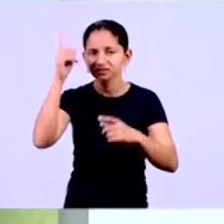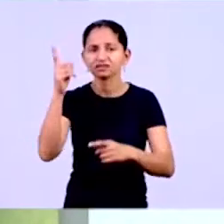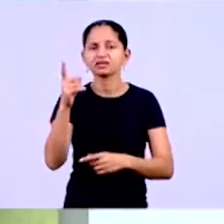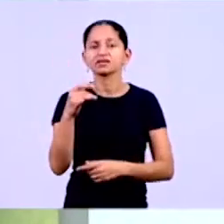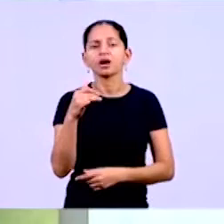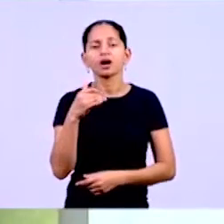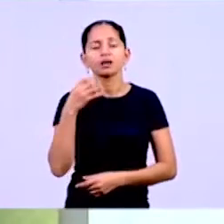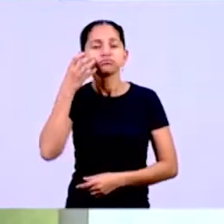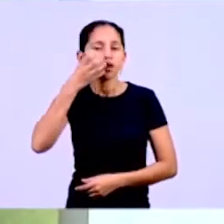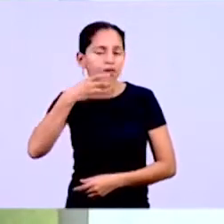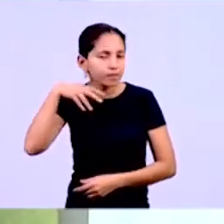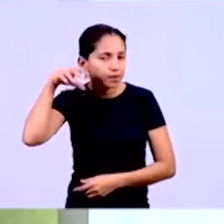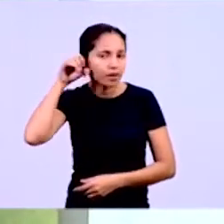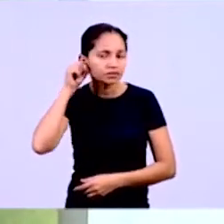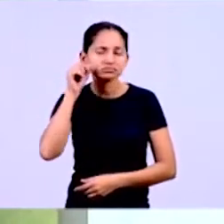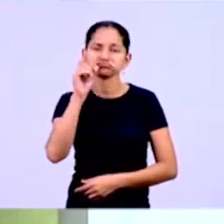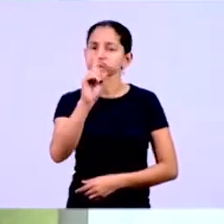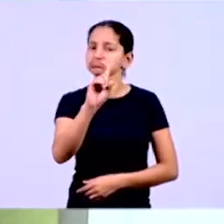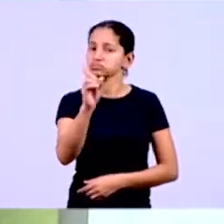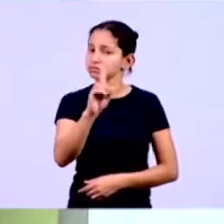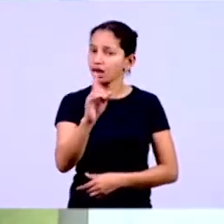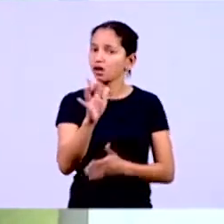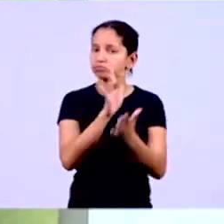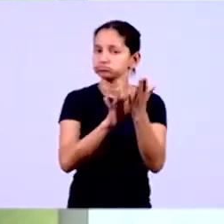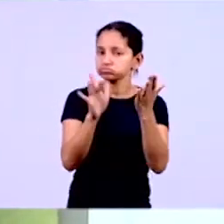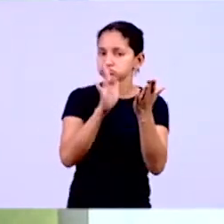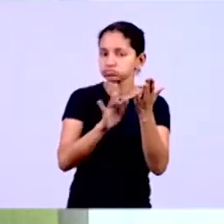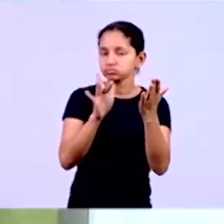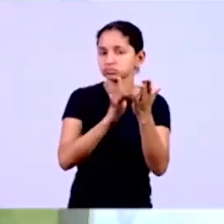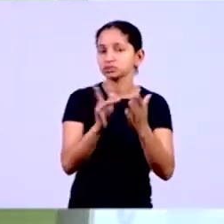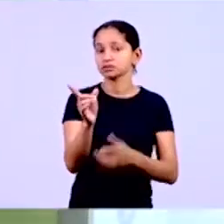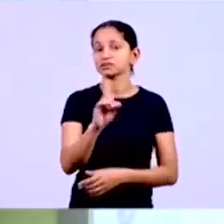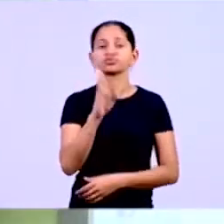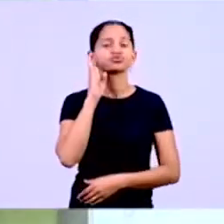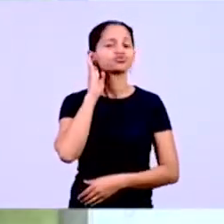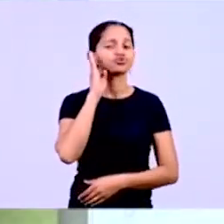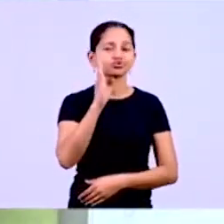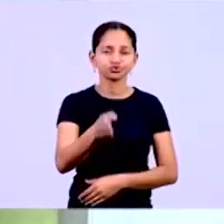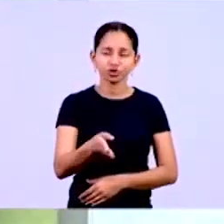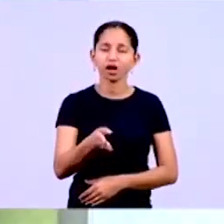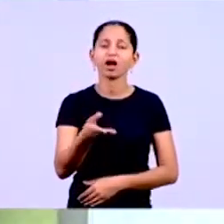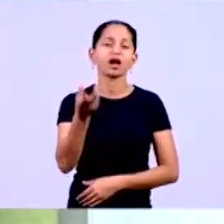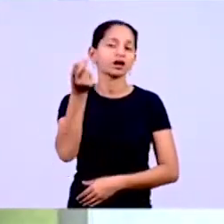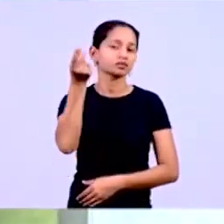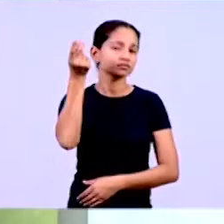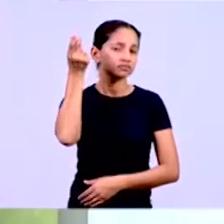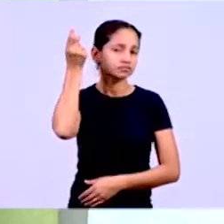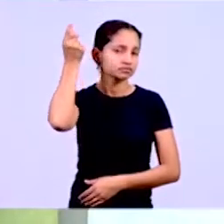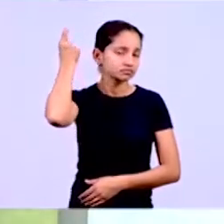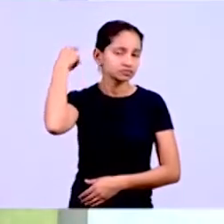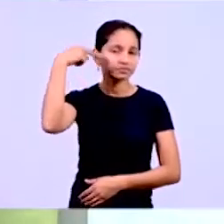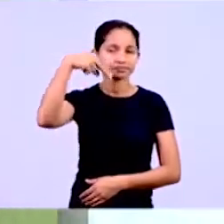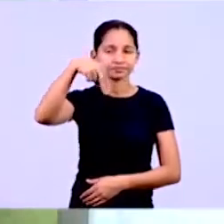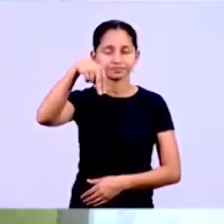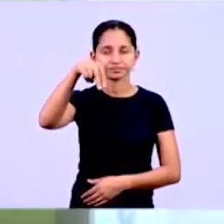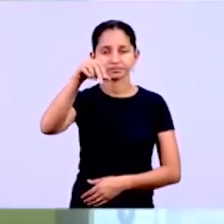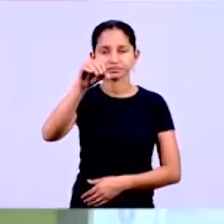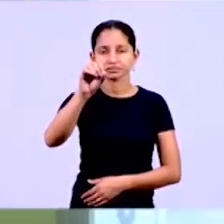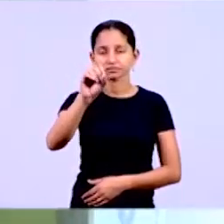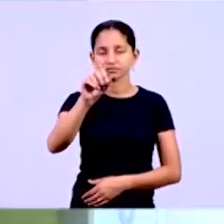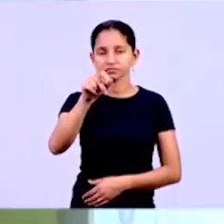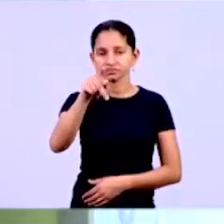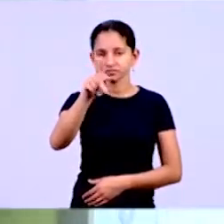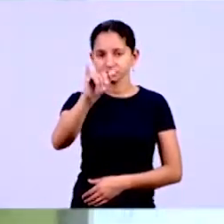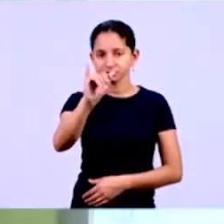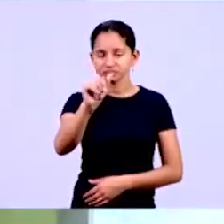de música, não foi a primeira empresa a criar o tablet, né? Então o smartphone já existia com a Nokia desde no início de 2000,